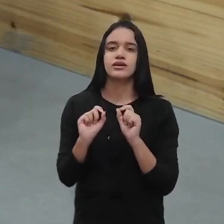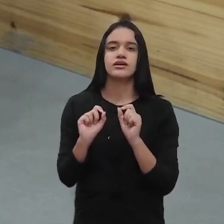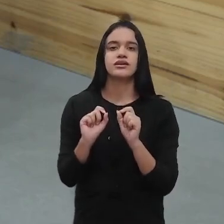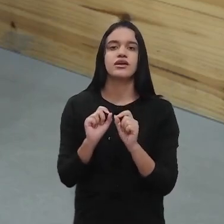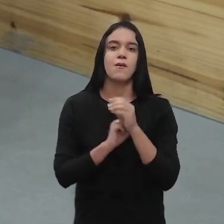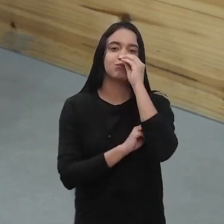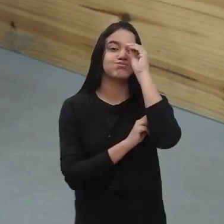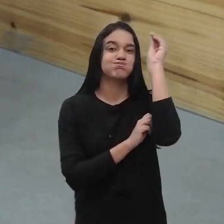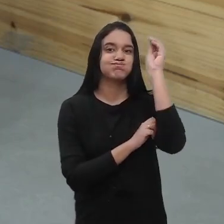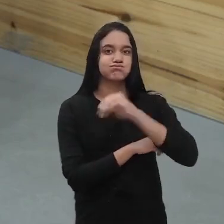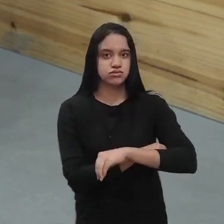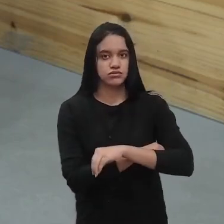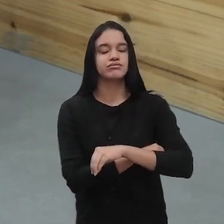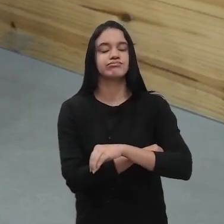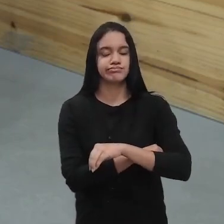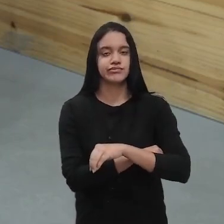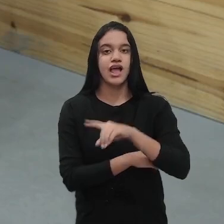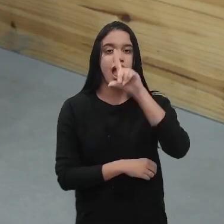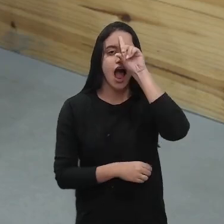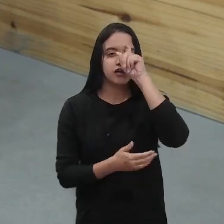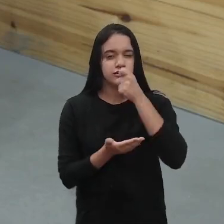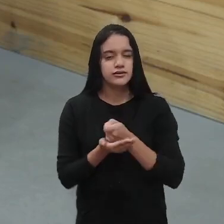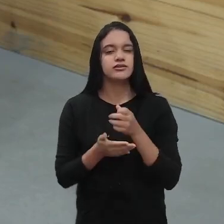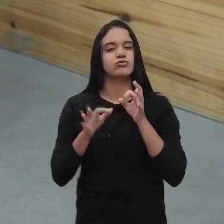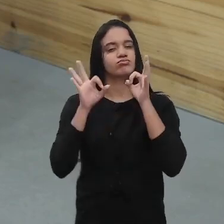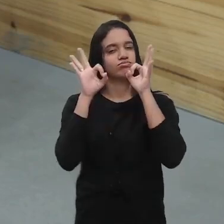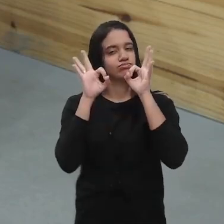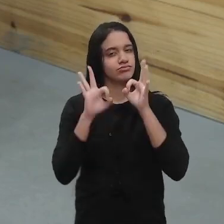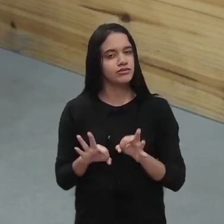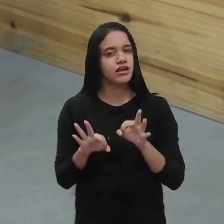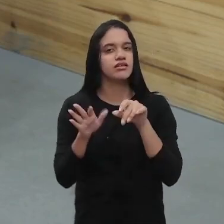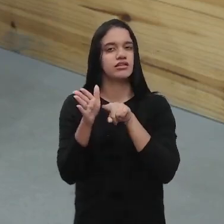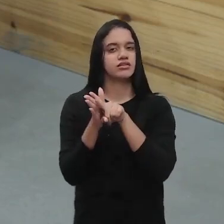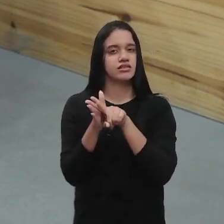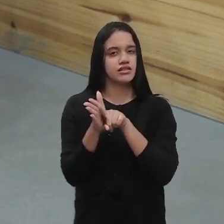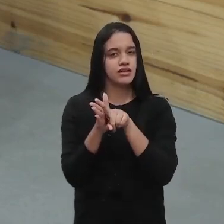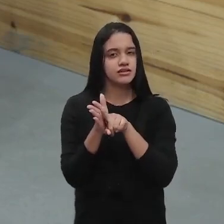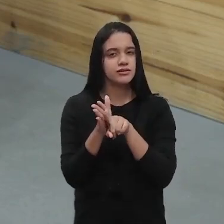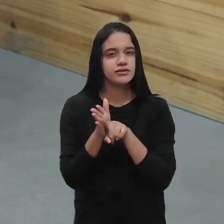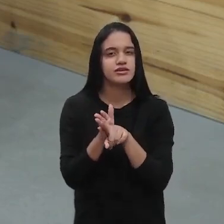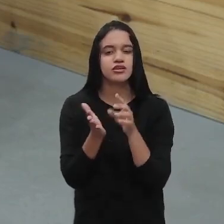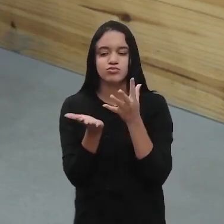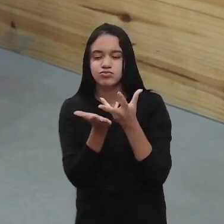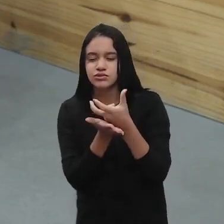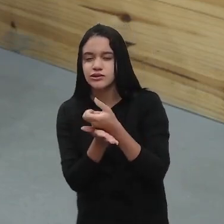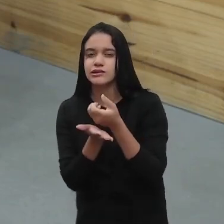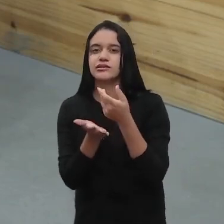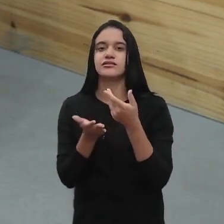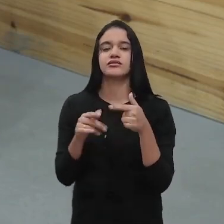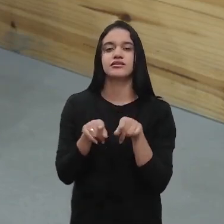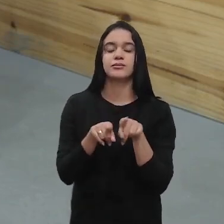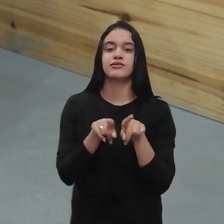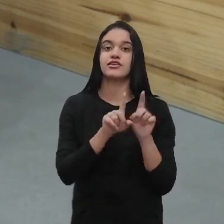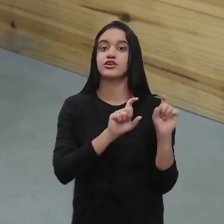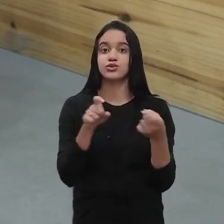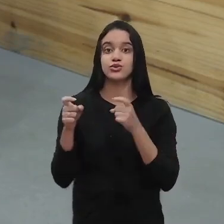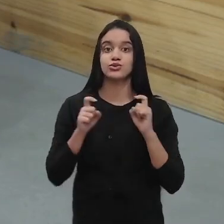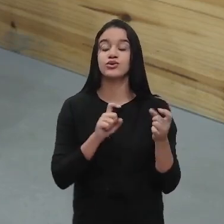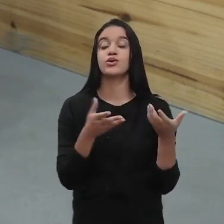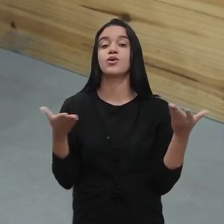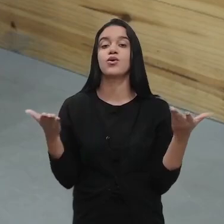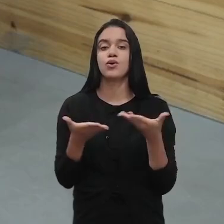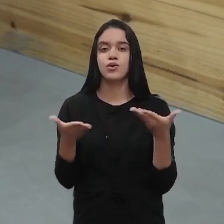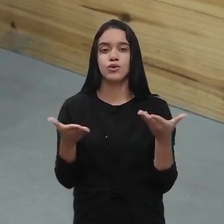sem tamanho. A decisão bem tomada, analisada os dados, analisada a situação, que é o que a gente vai discutir um pouquinho hoje,